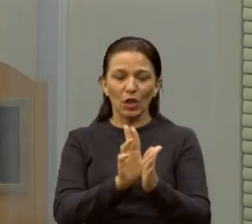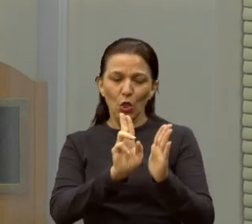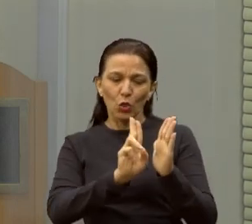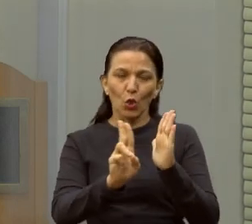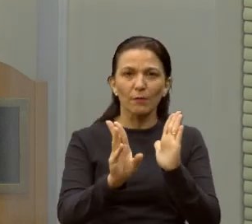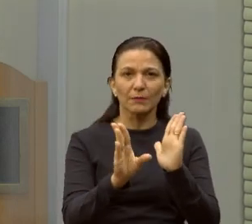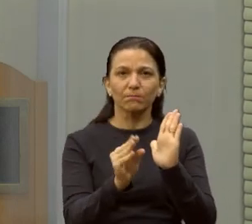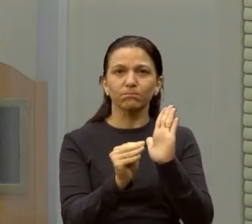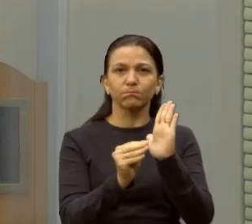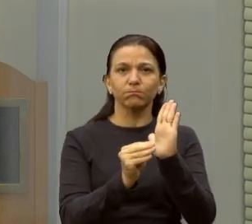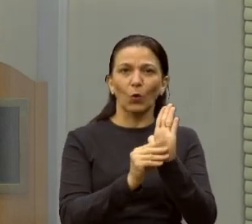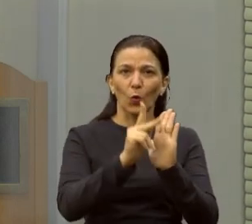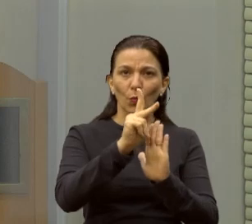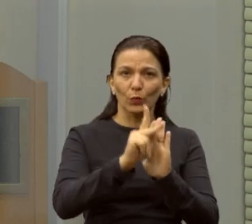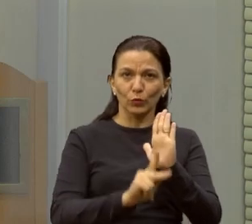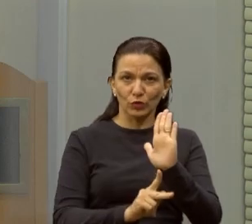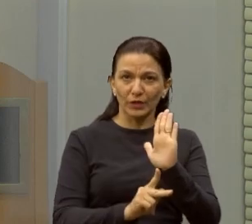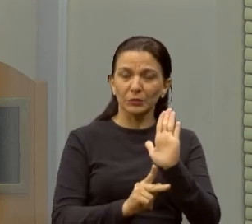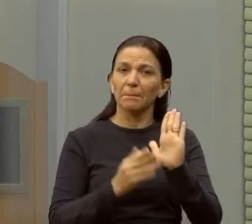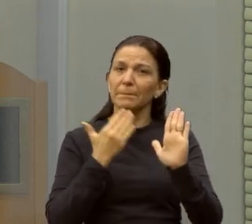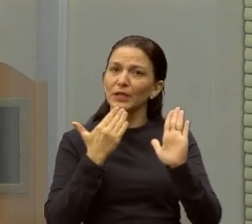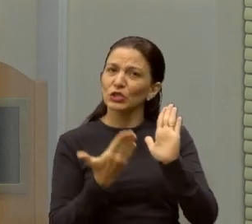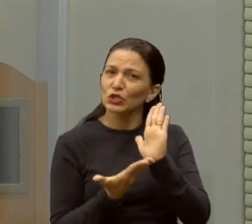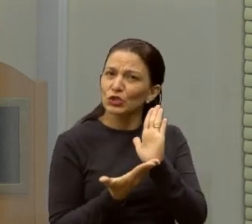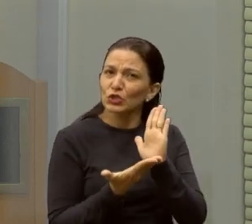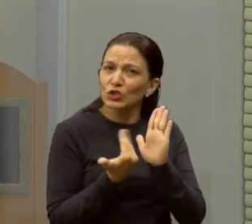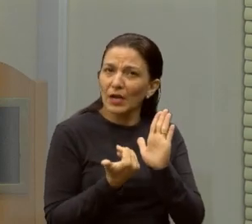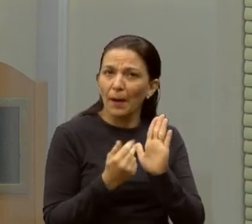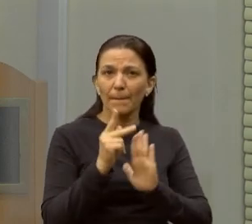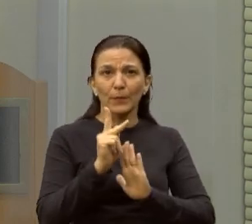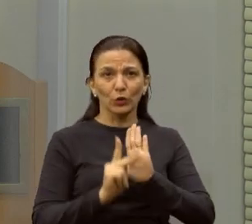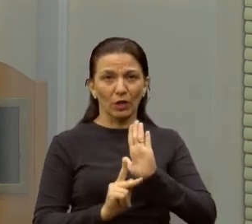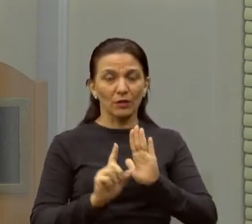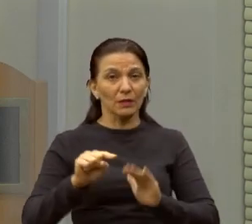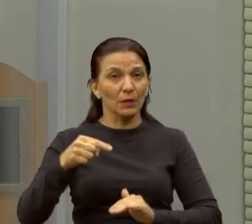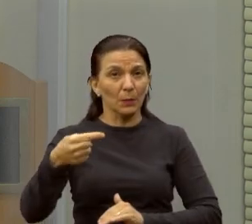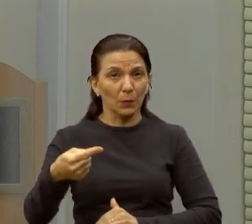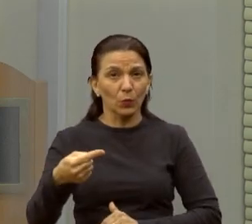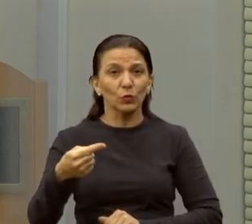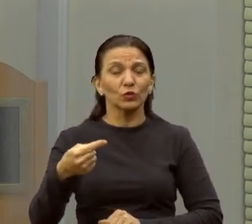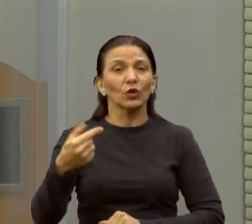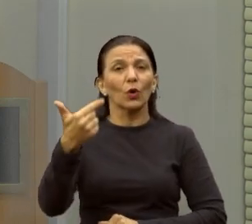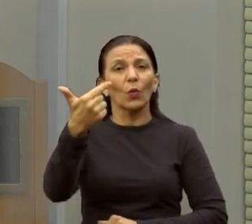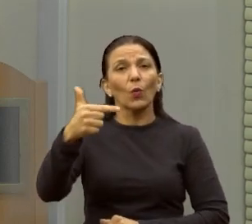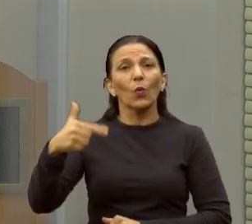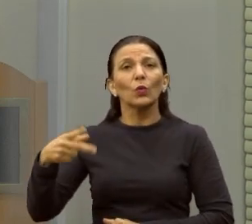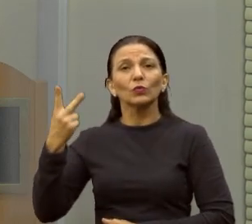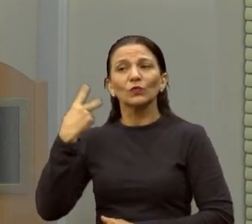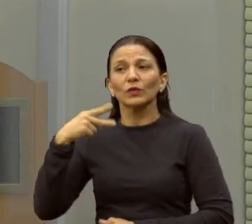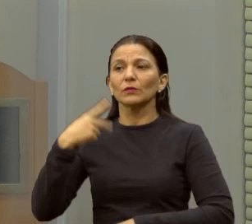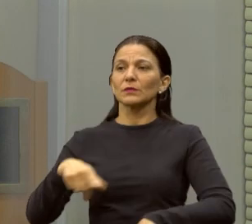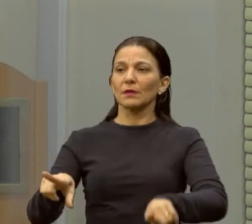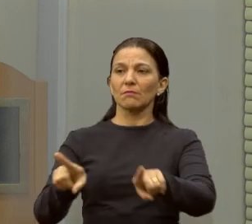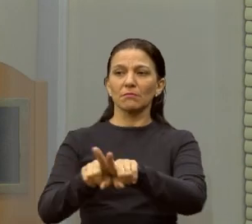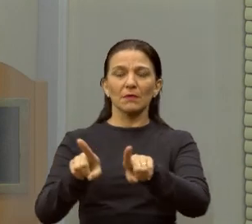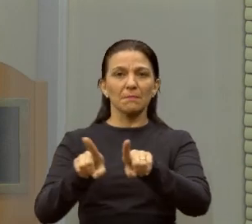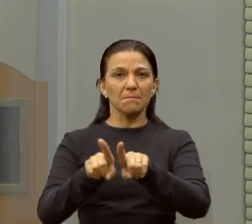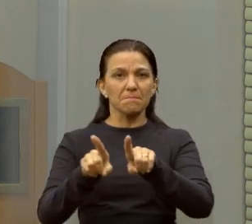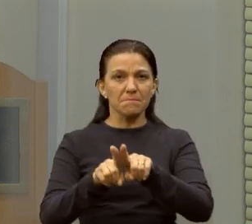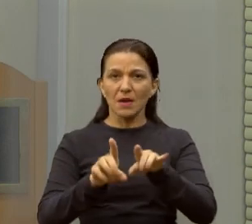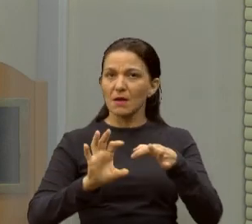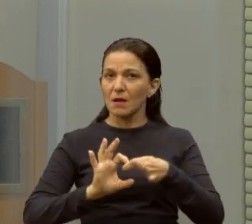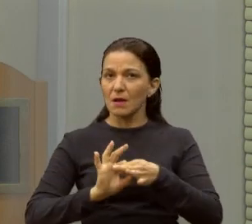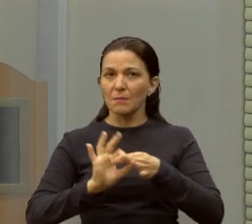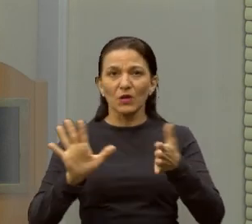nenhum projeto e que retirasse o projeto depois disso soube que os outros vereadores dessa casa também não havia dado